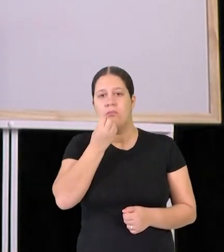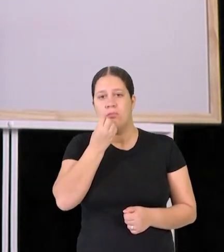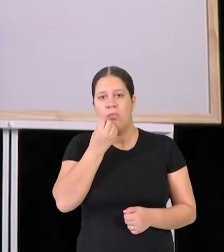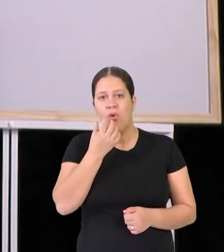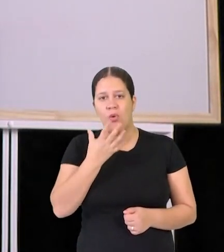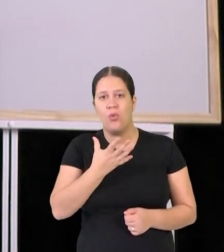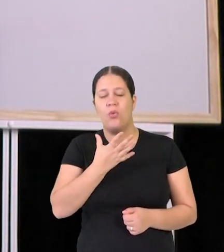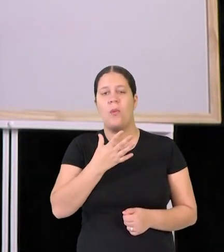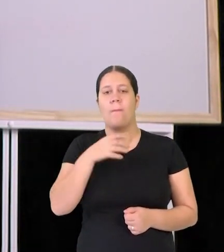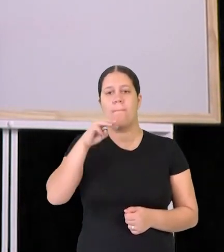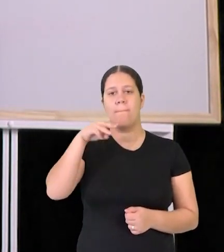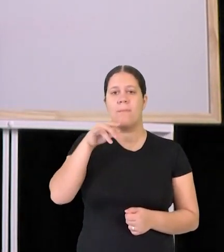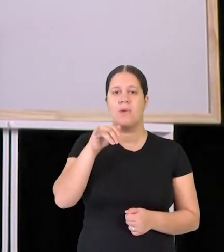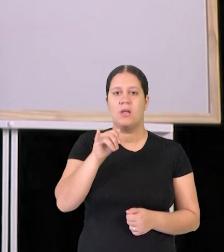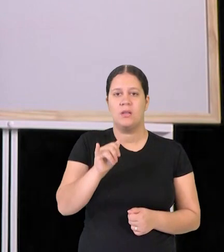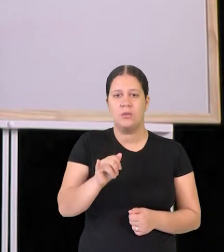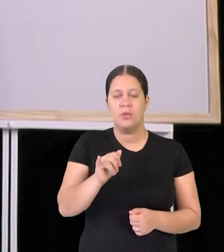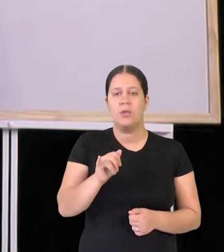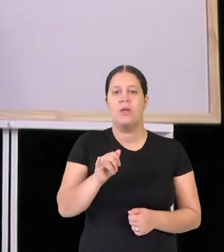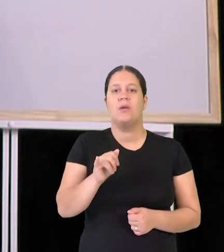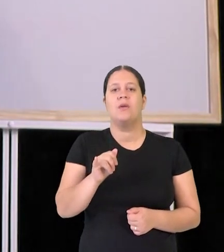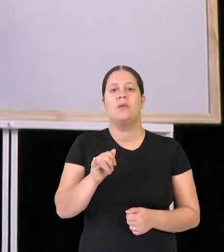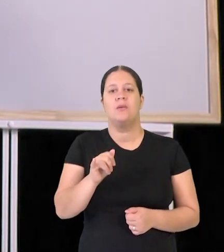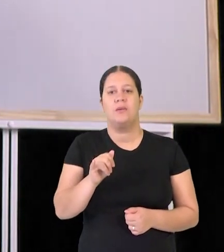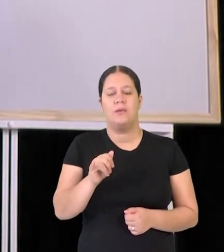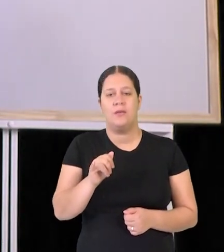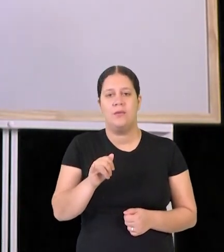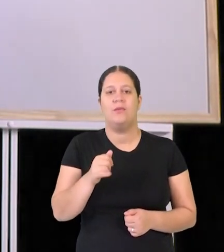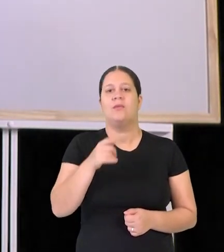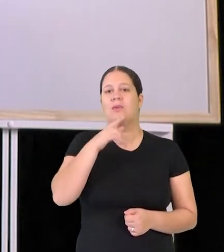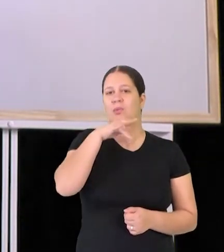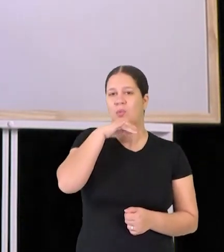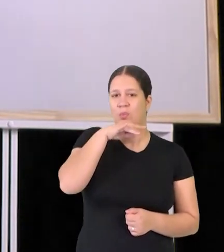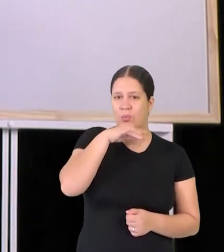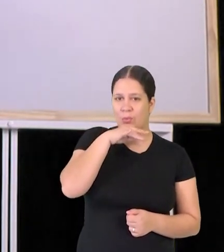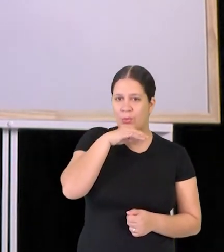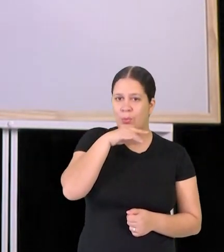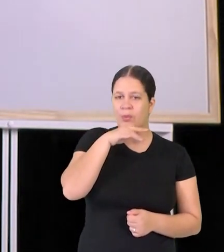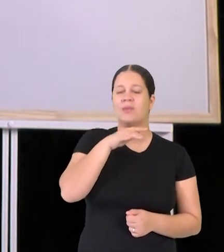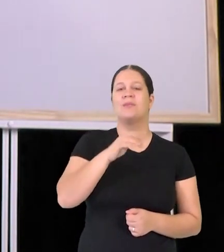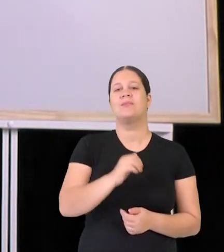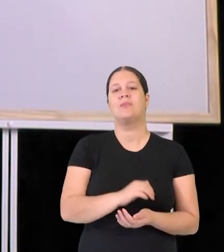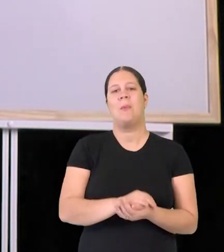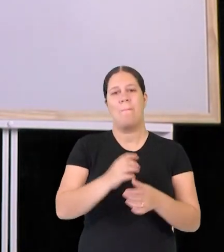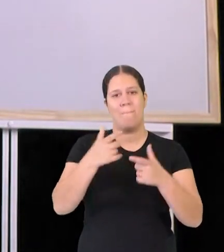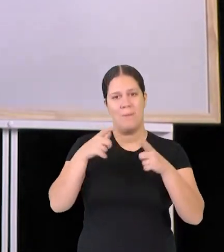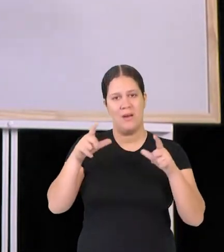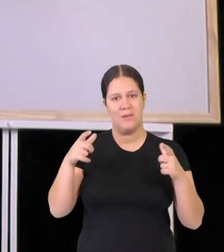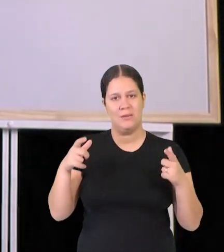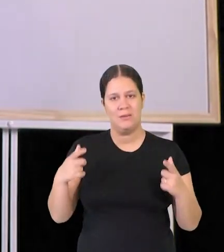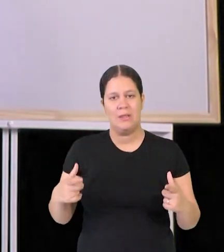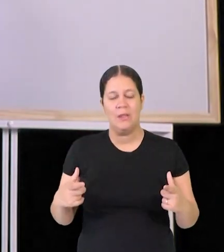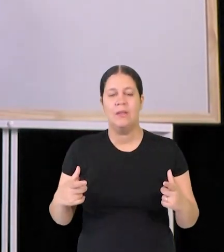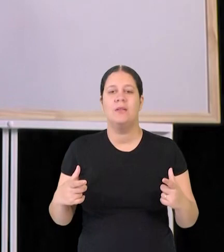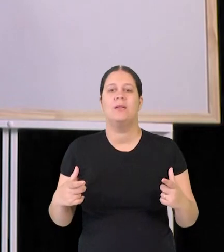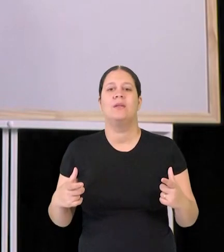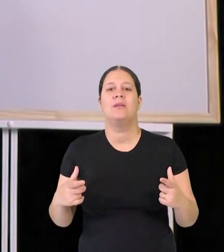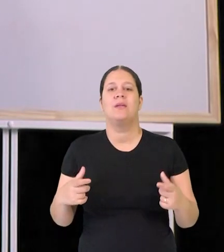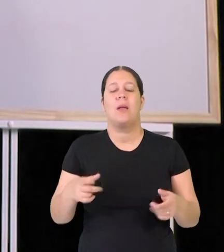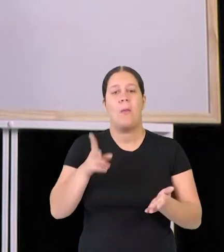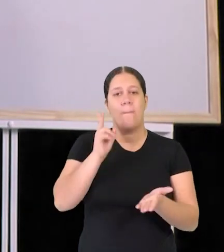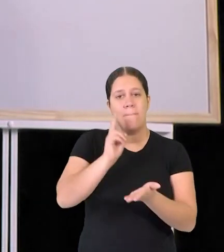no mês de maio. Então perceba que aqui em maio as condições desfavoráveis são maiores. E perceba que